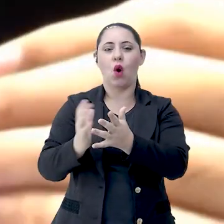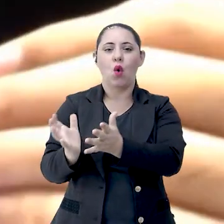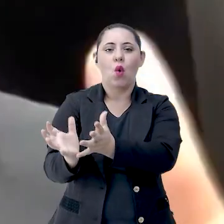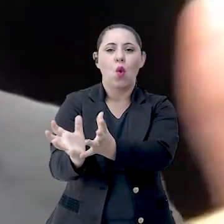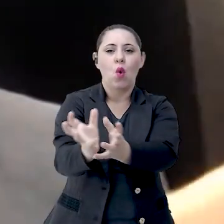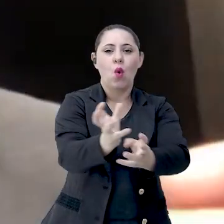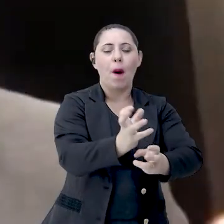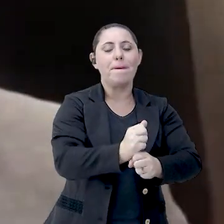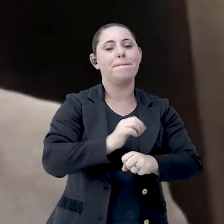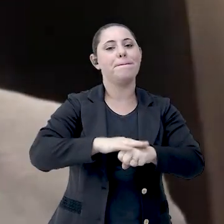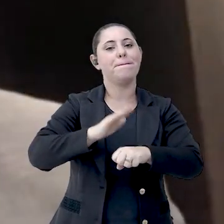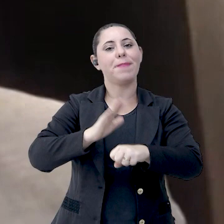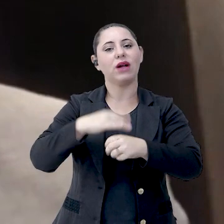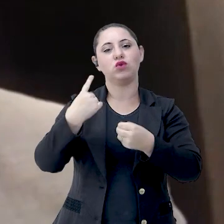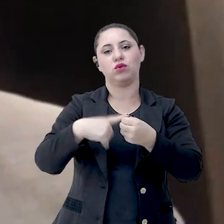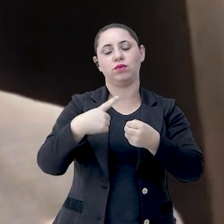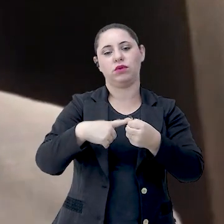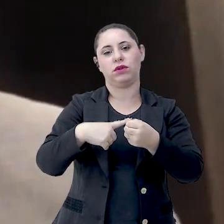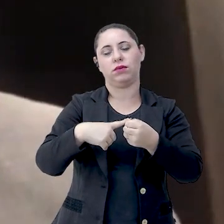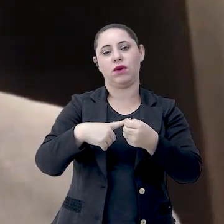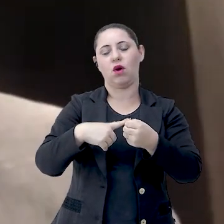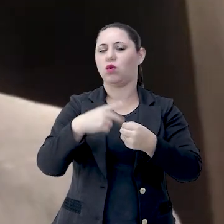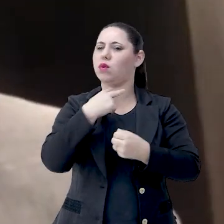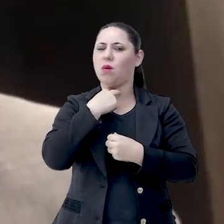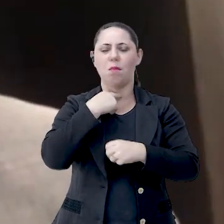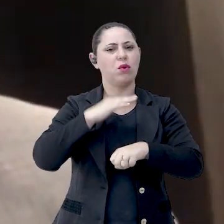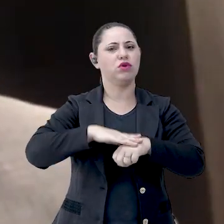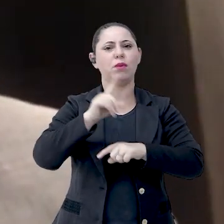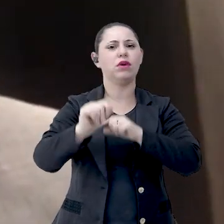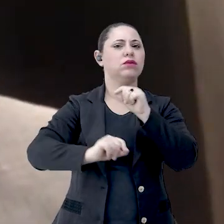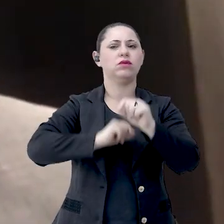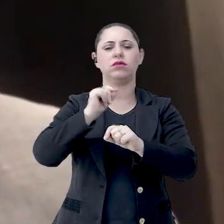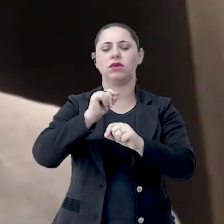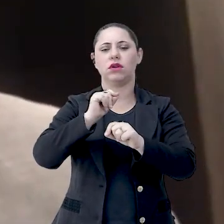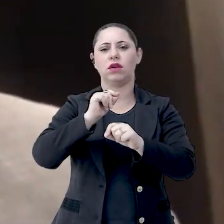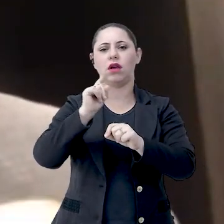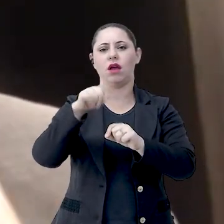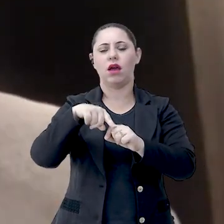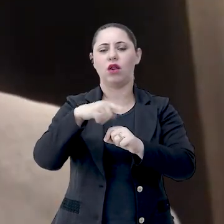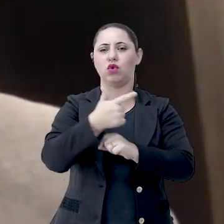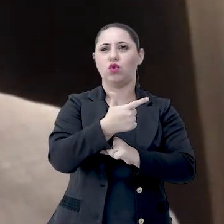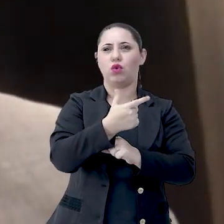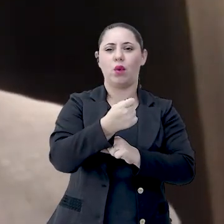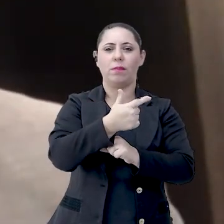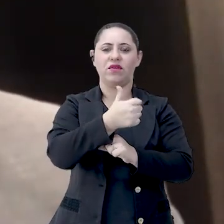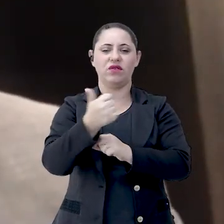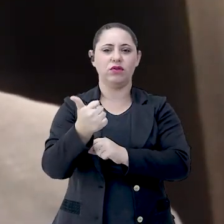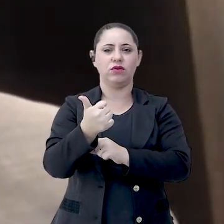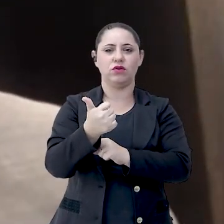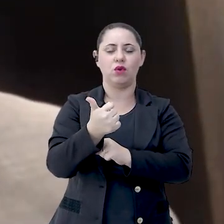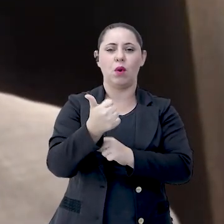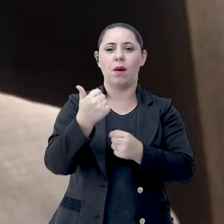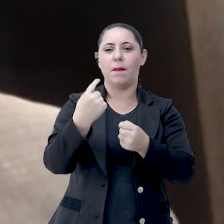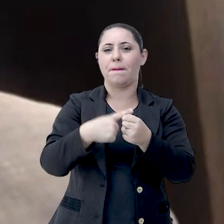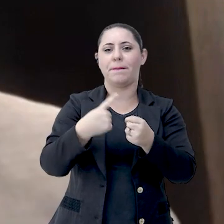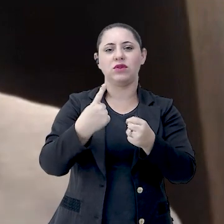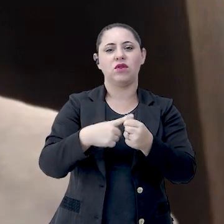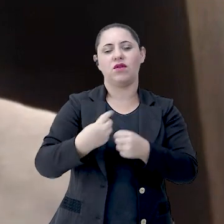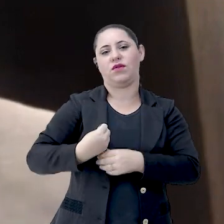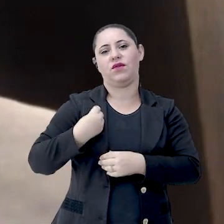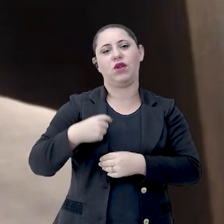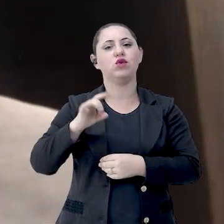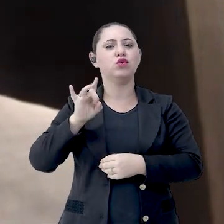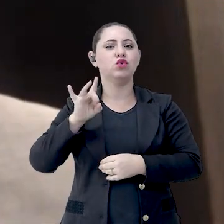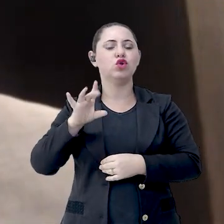não se possa arrecadar mais receitas próprias. Não se pode mais se conceber, em 2021,